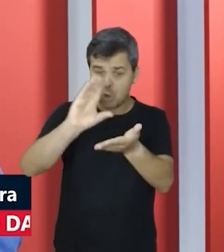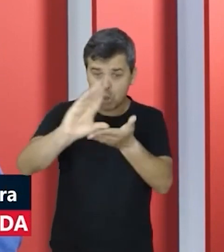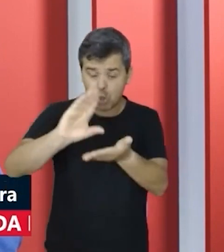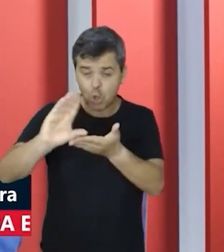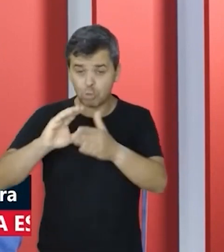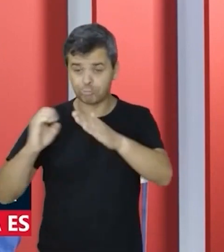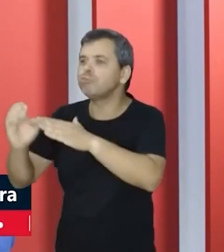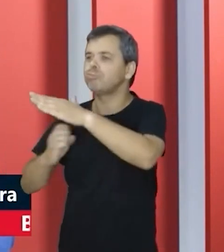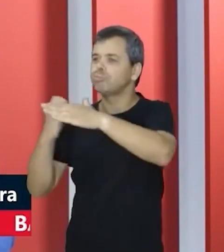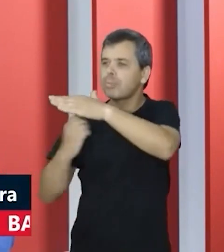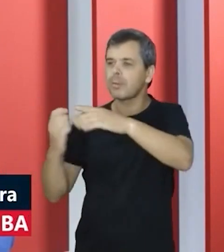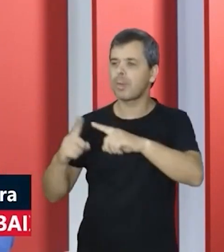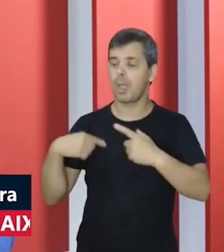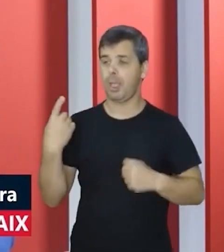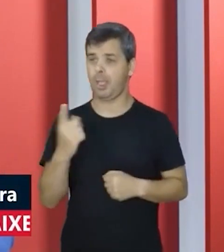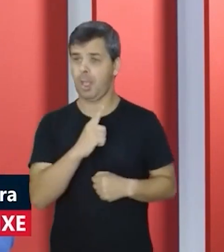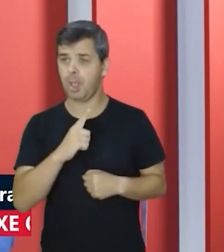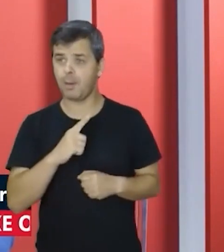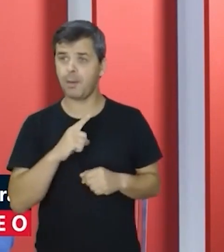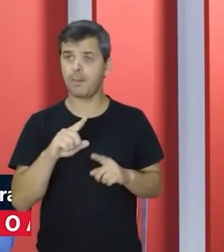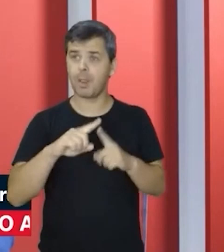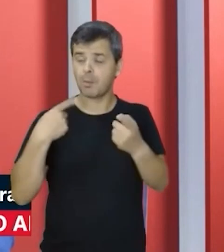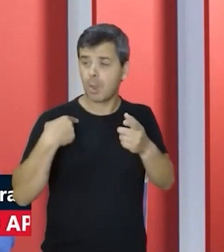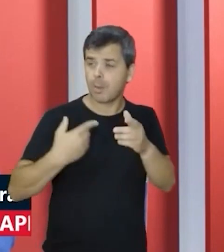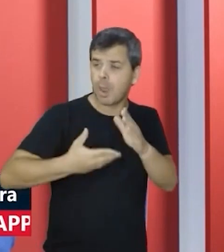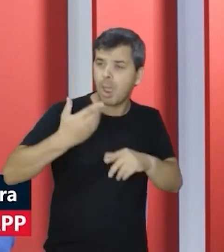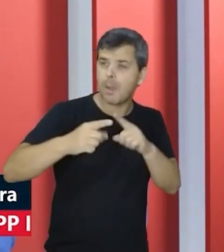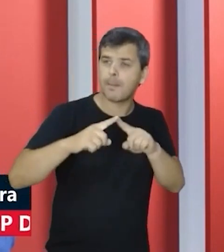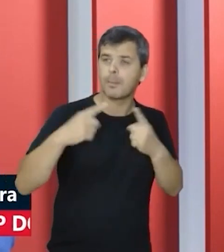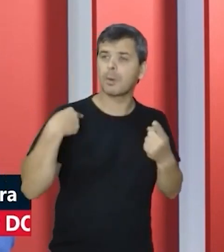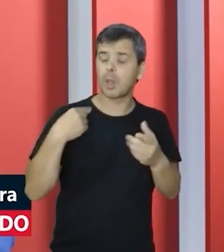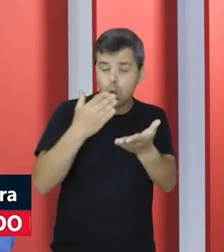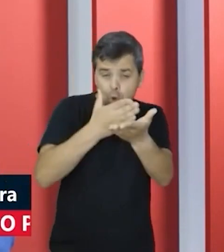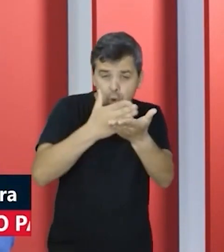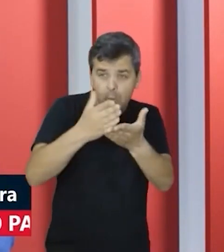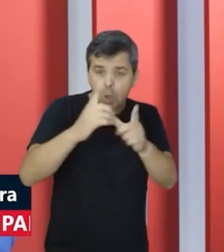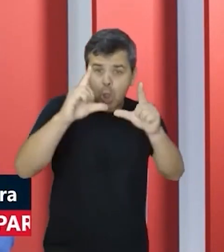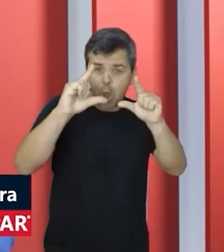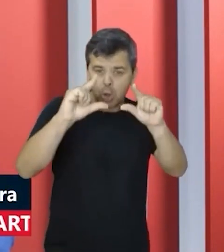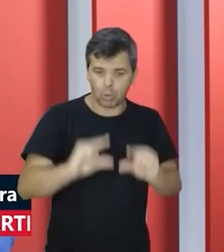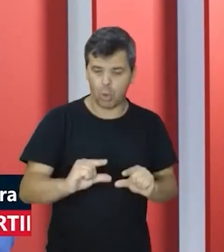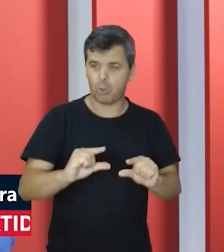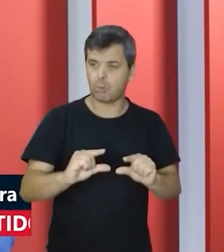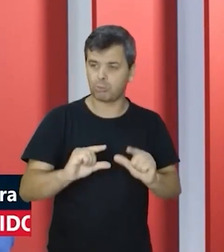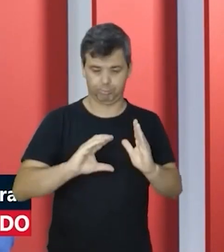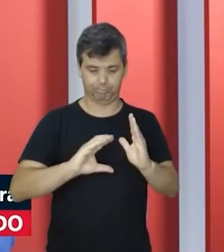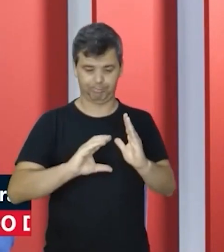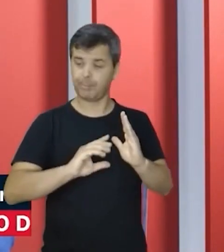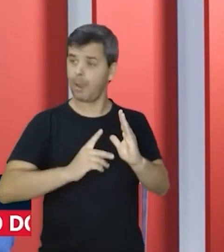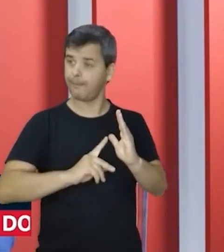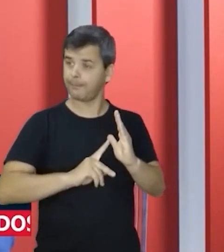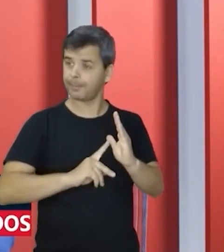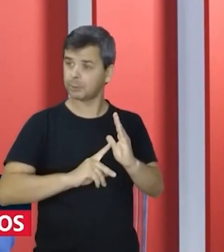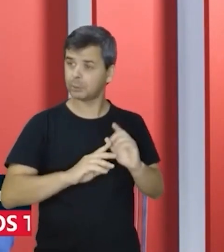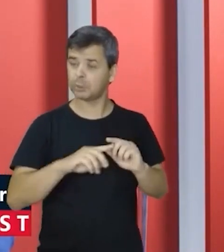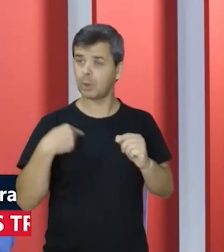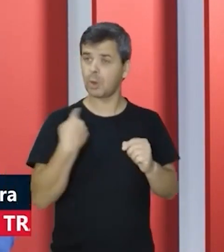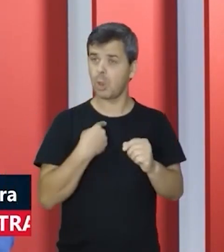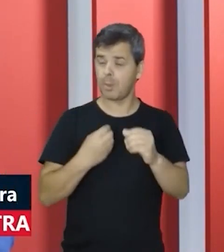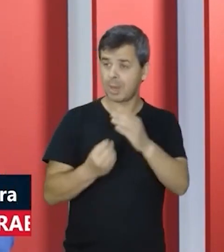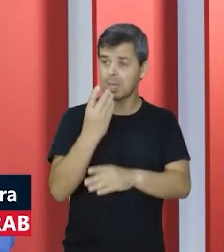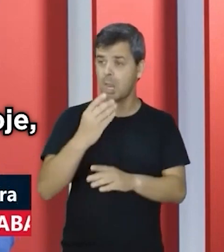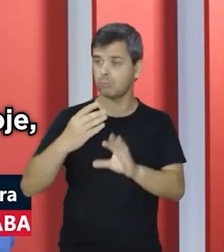financiamento empresarial. Nós temos a cláusula de desempenho para poder começar a reduzir o número de partidos. Nós tivemos a criação das